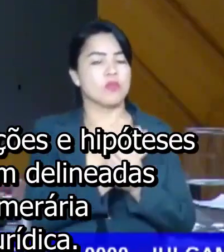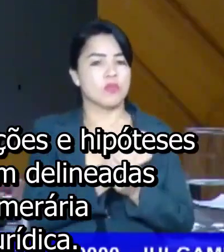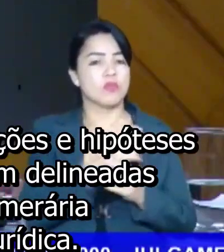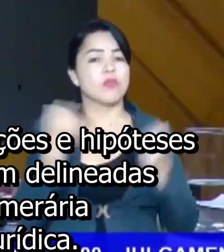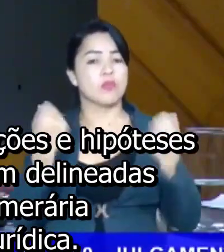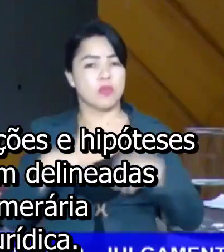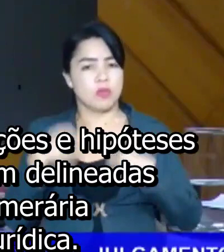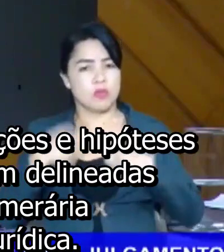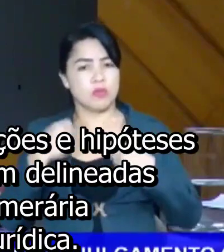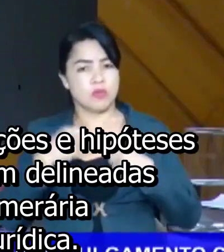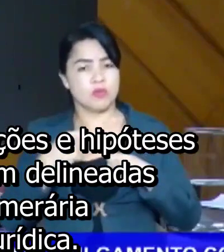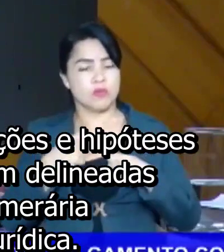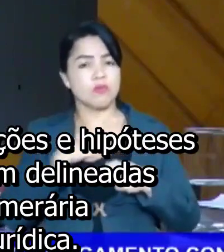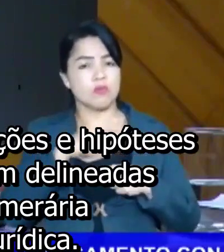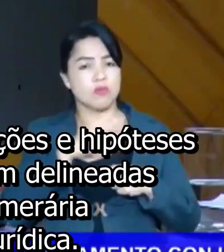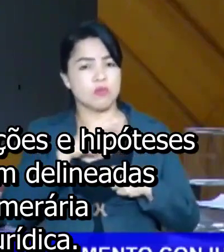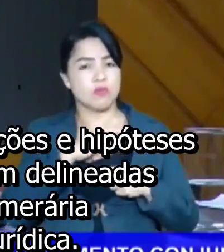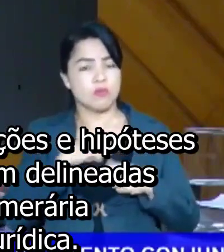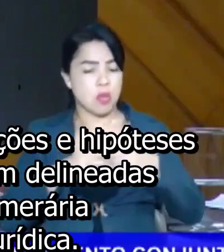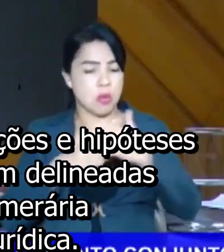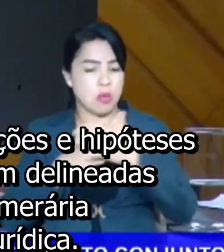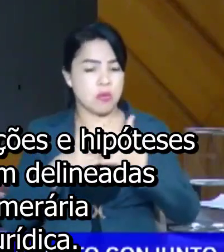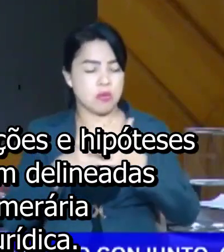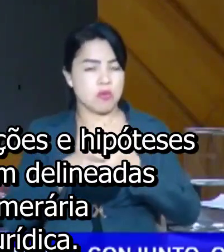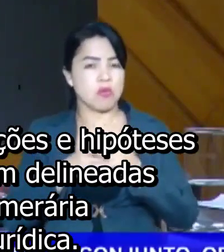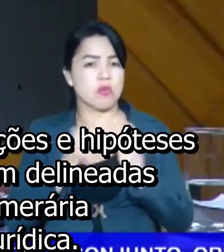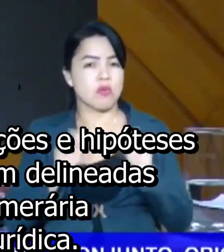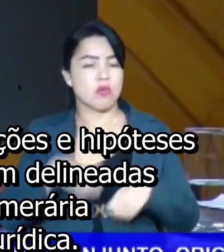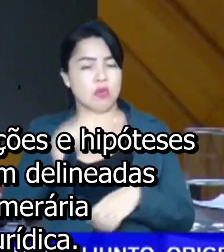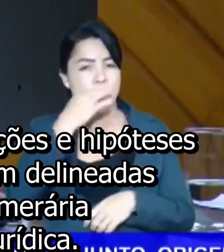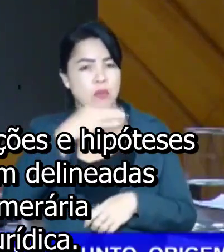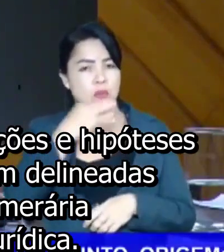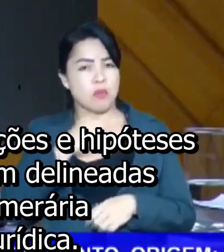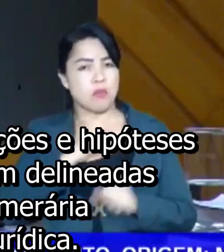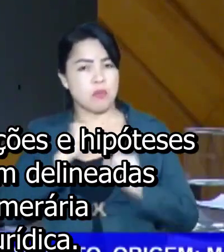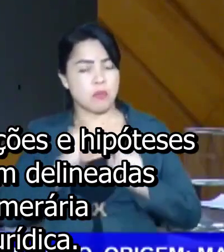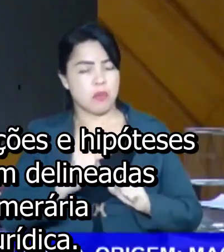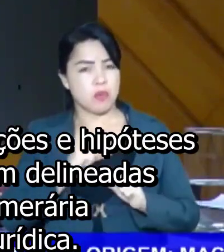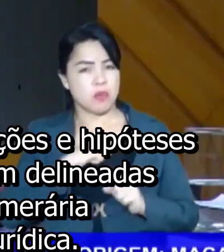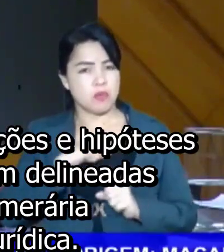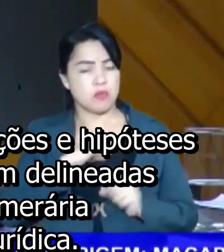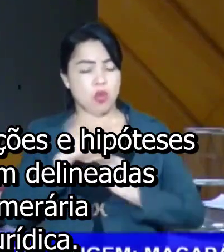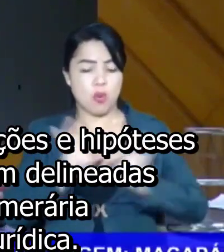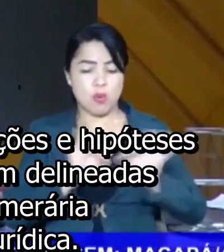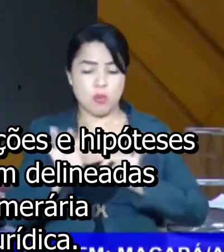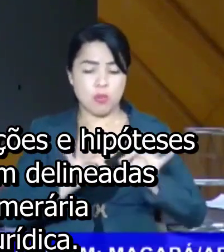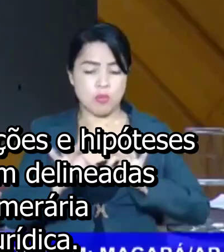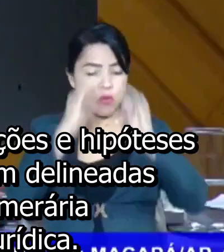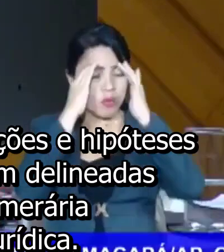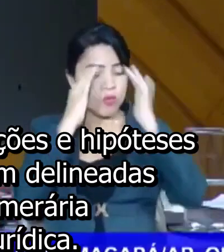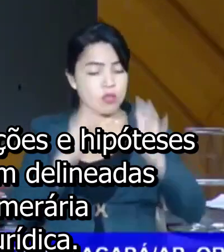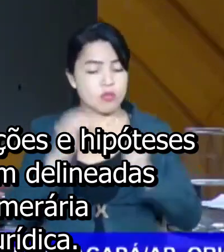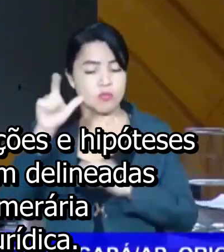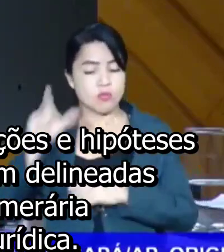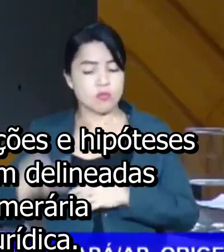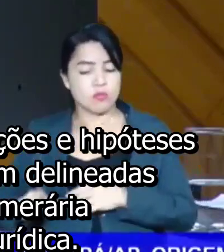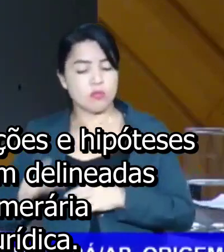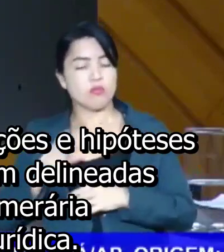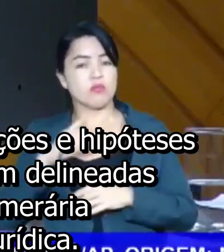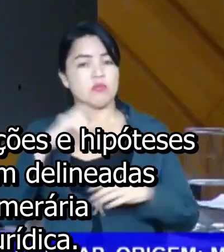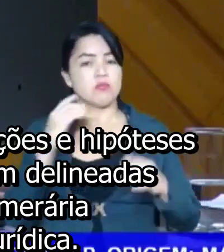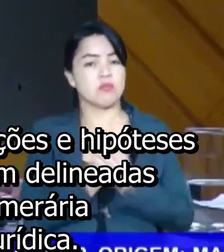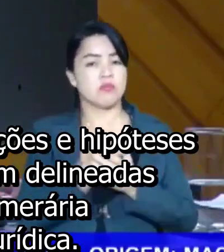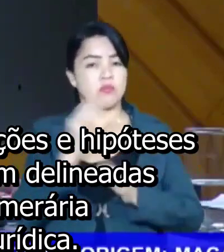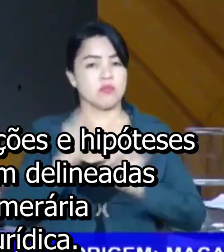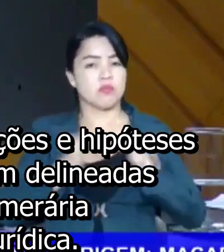que as restrições e hipóteses excepcionais de aceitação da demanda sejam muito bem delineadas e respeitadas pelo julgador, sob pena de